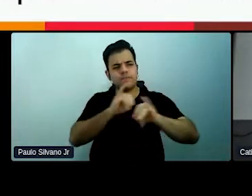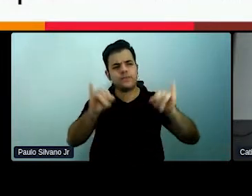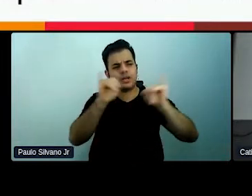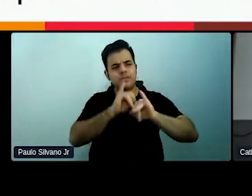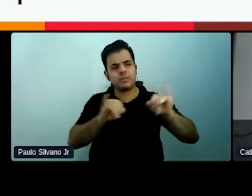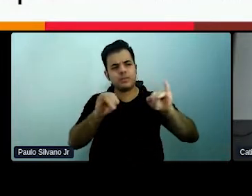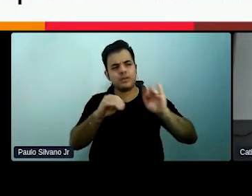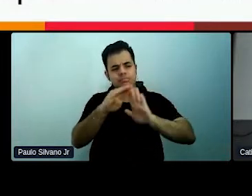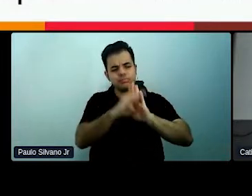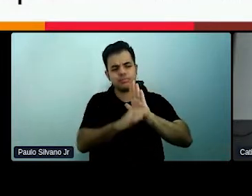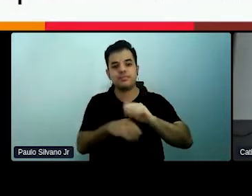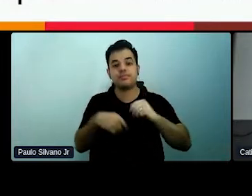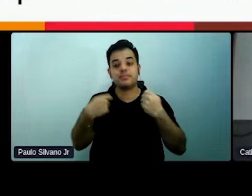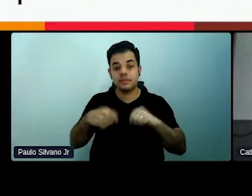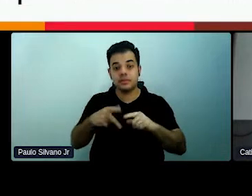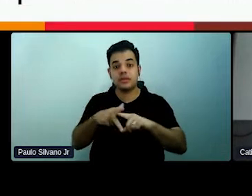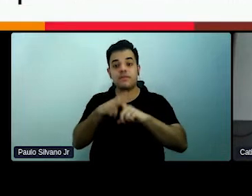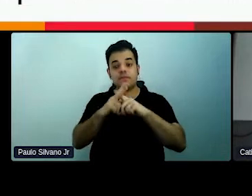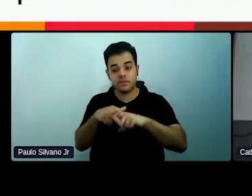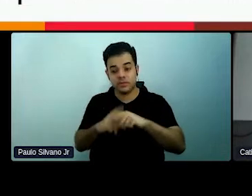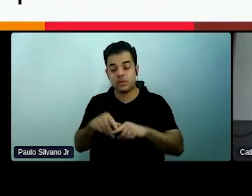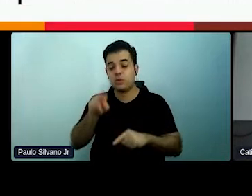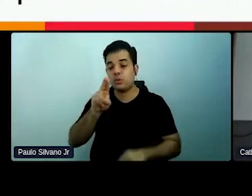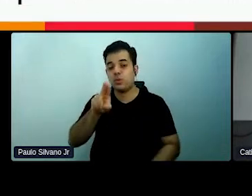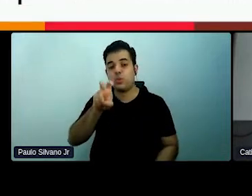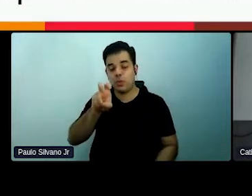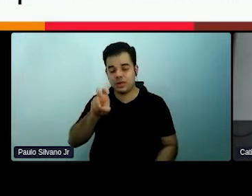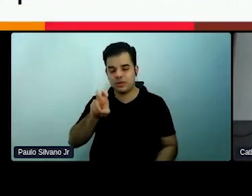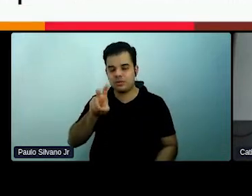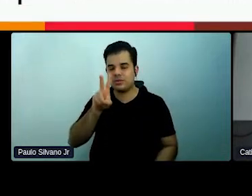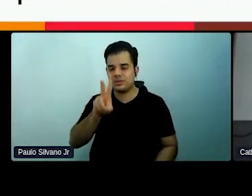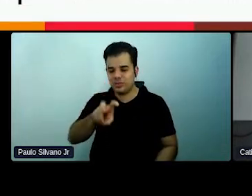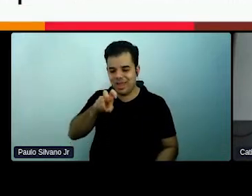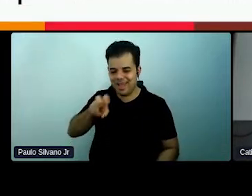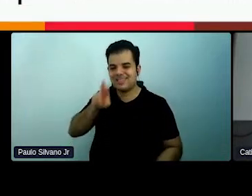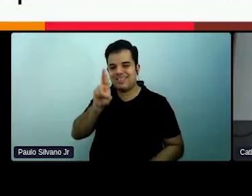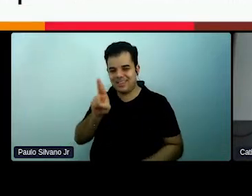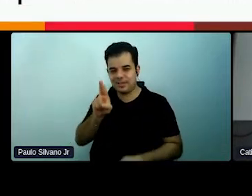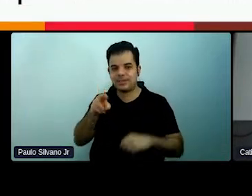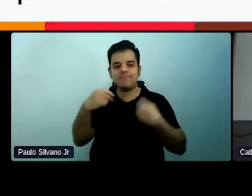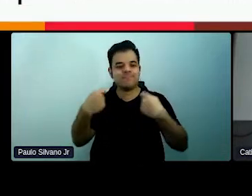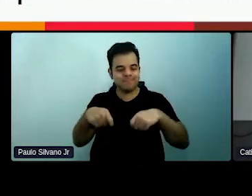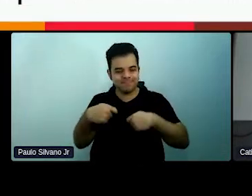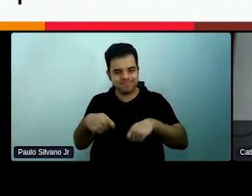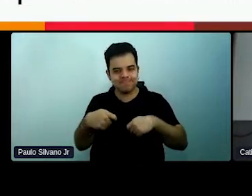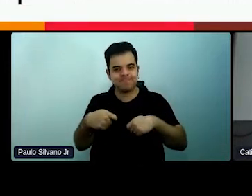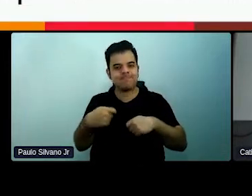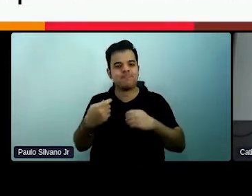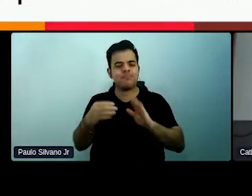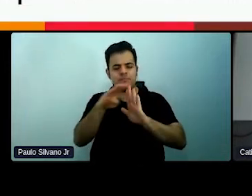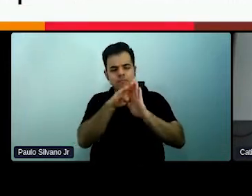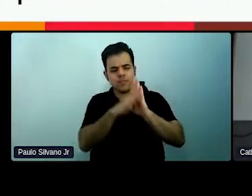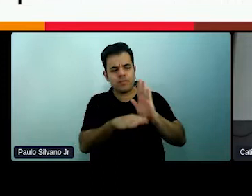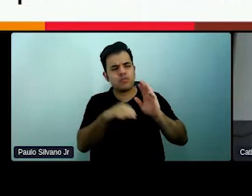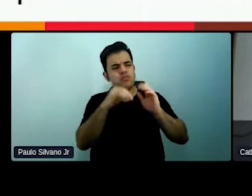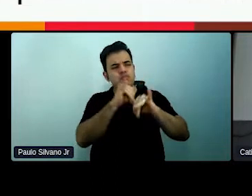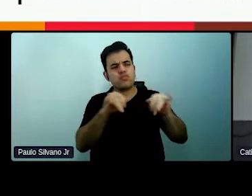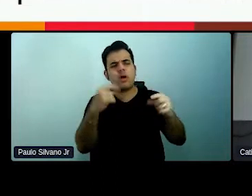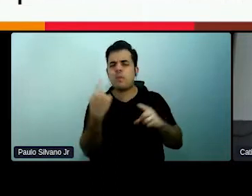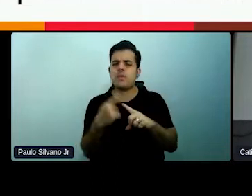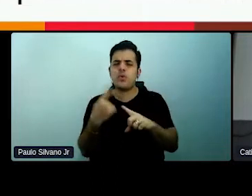tem que ser uma ferramenta de UX Research, tem que ser uma ferramenta de política pública? É porque